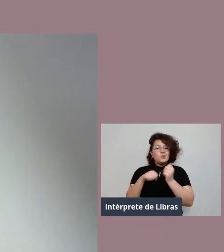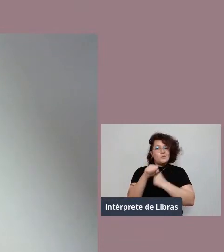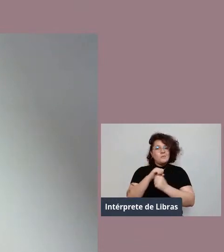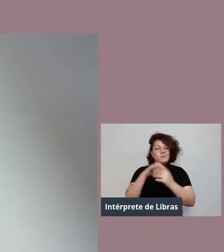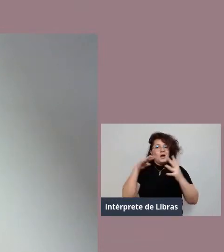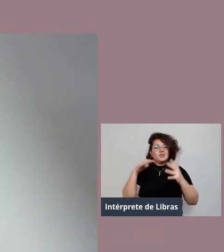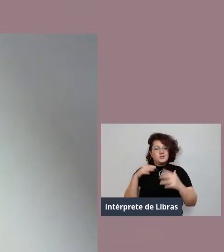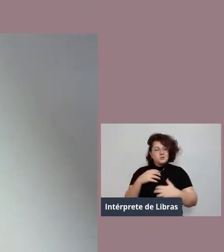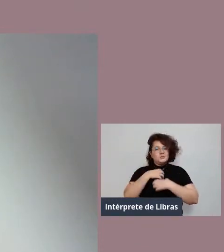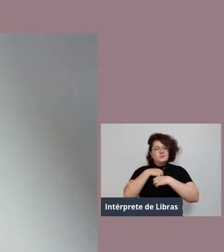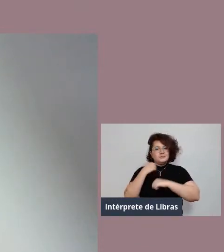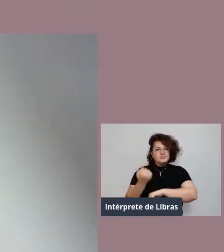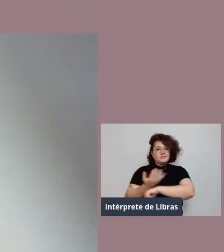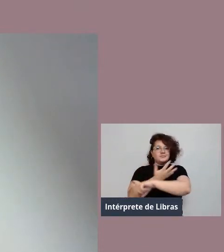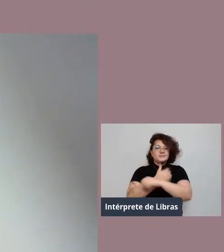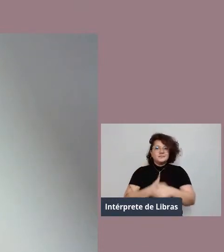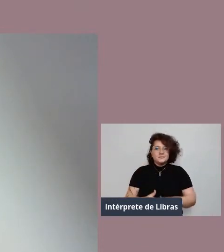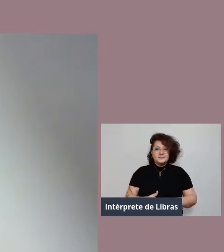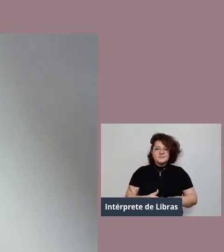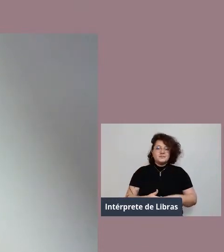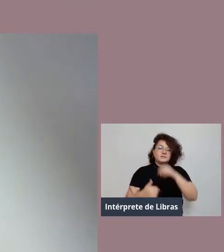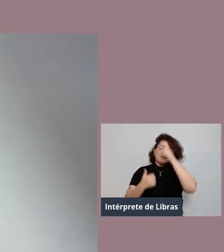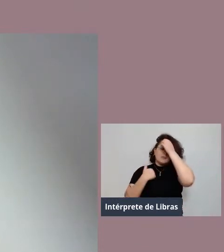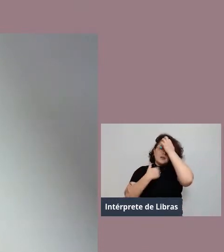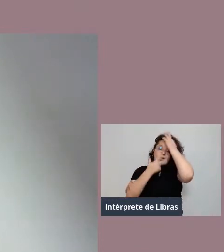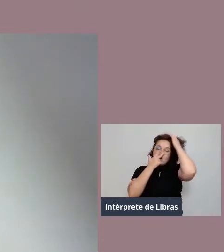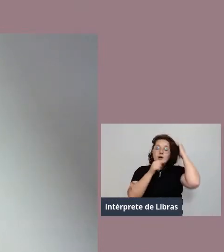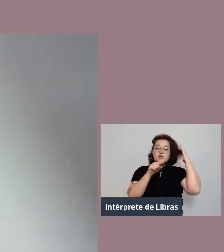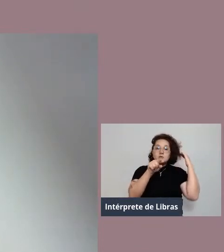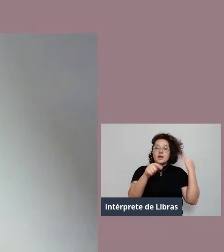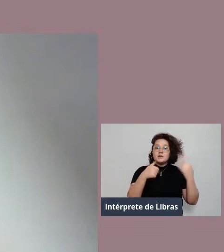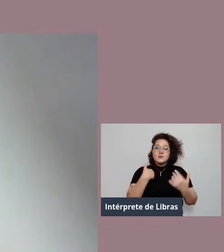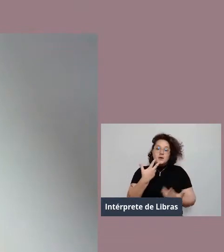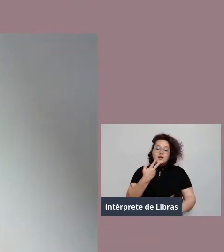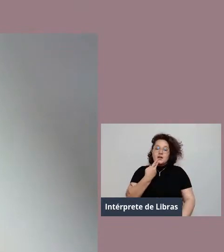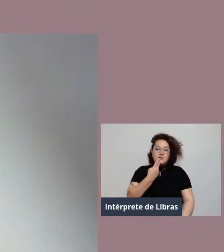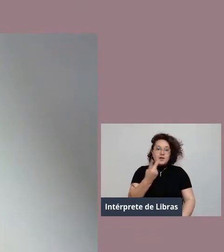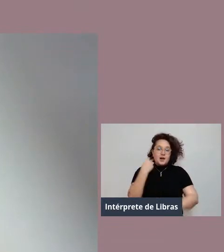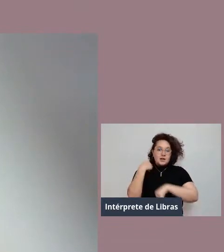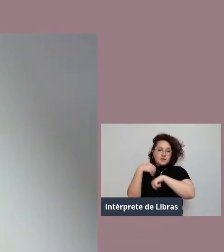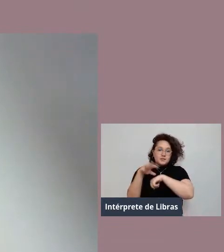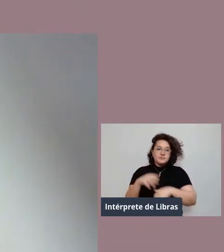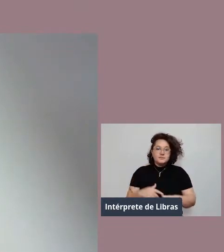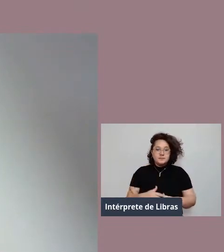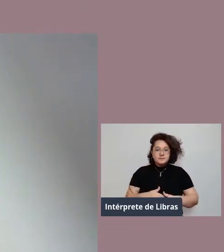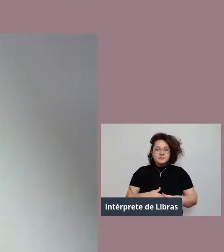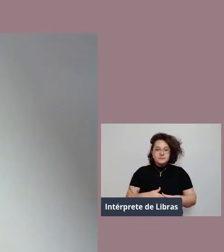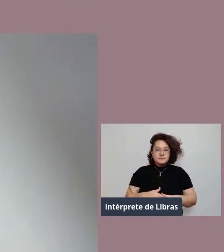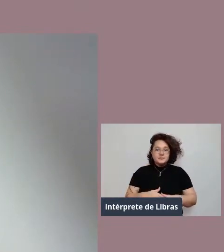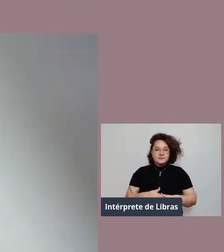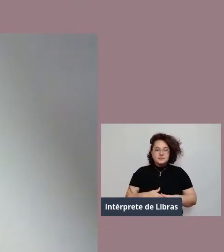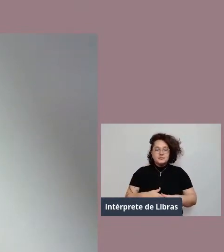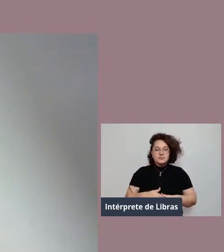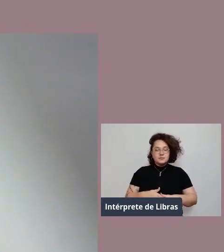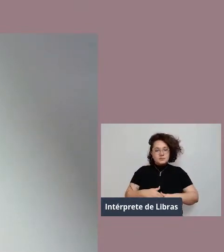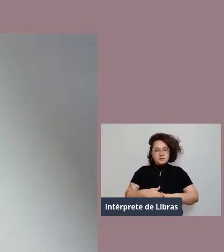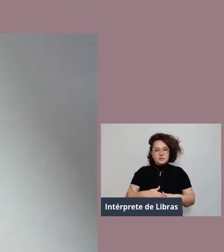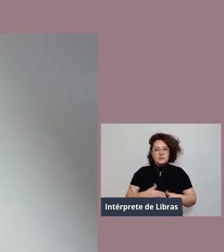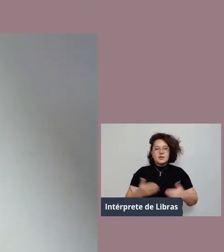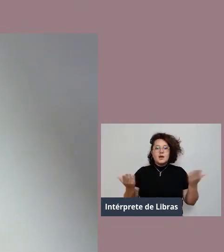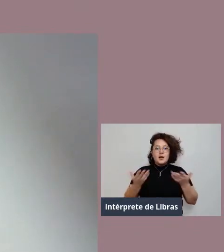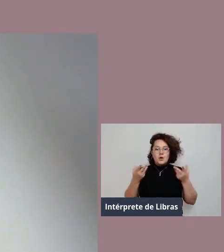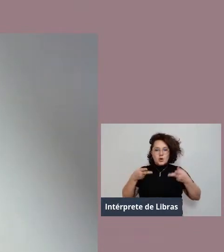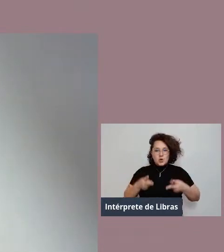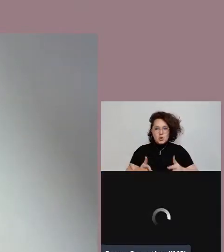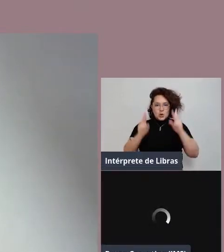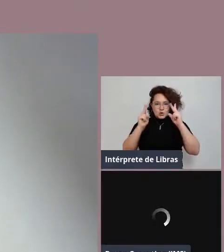Eu acho que era isso que eu queria falar para vocês. E a gente agora, eu acho que a gente vai continuar a